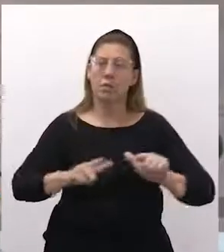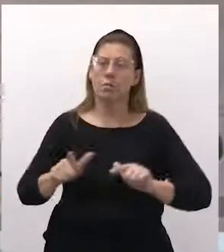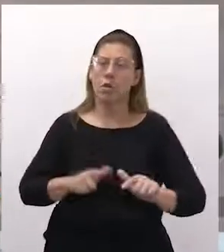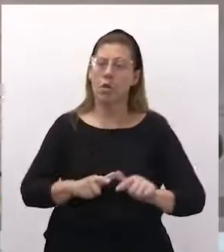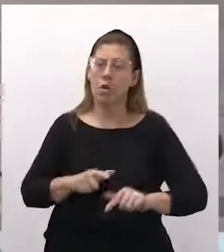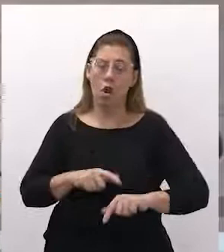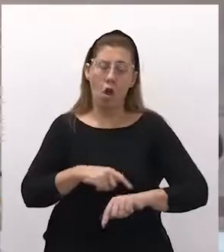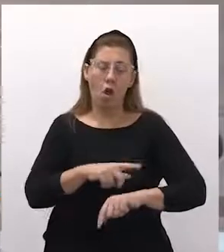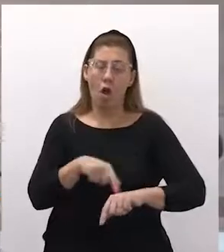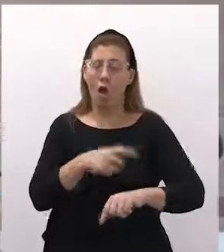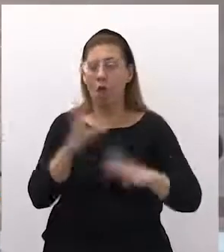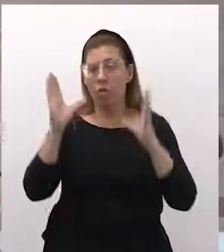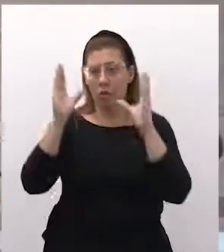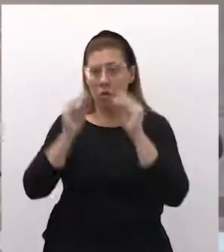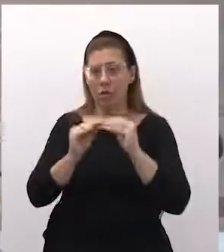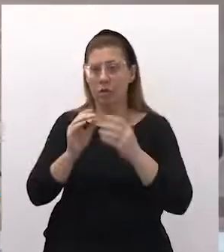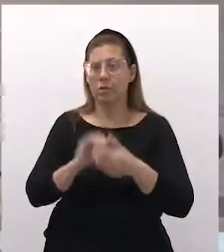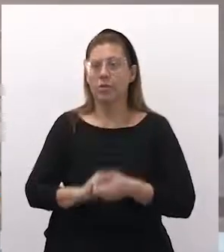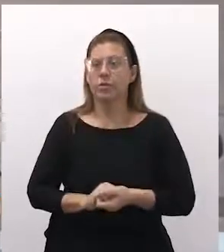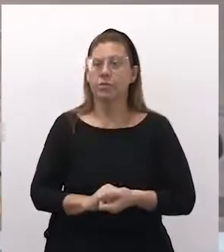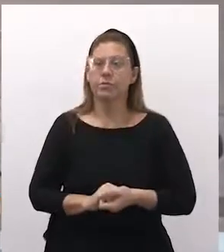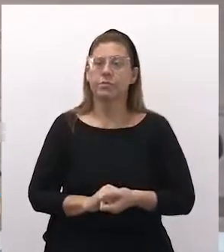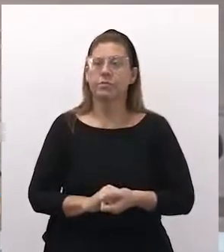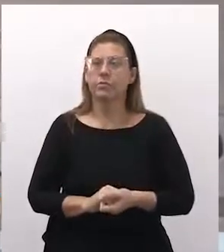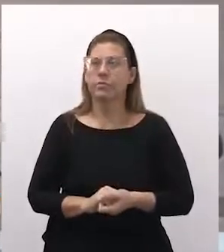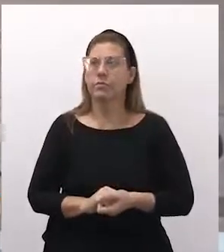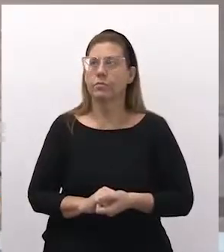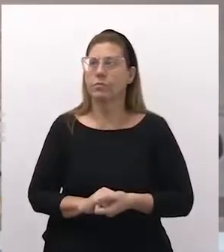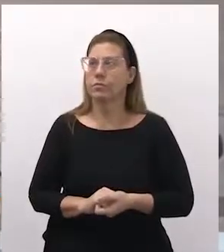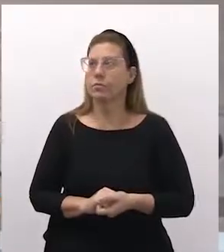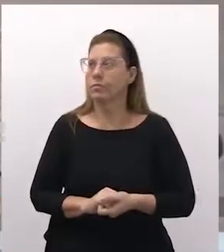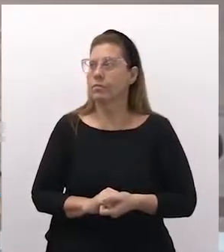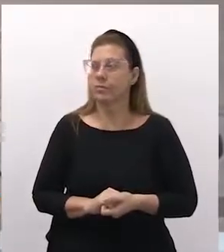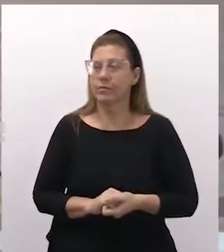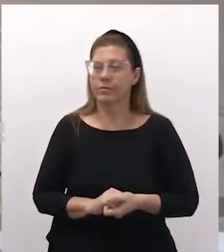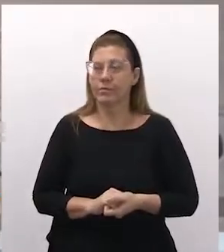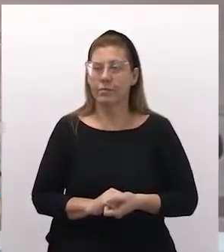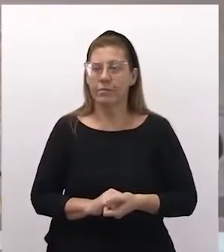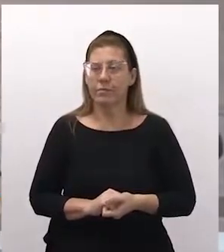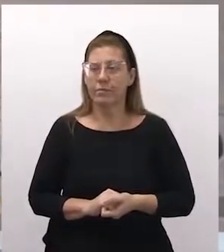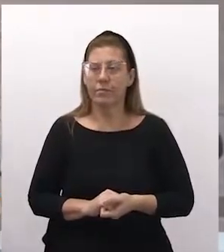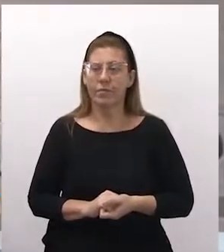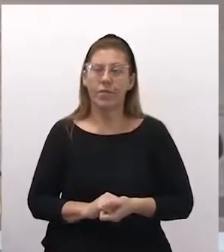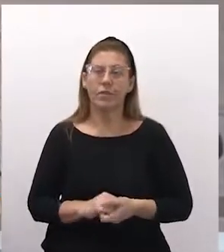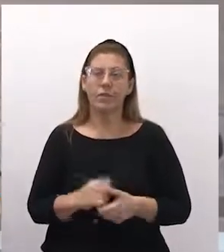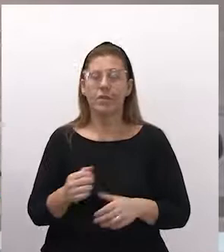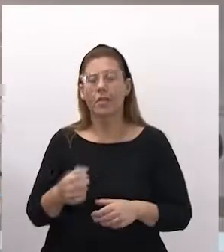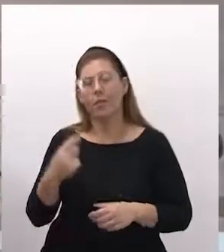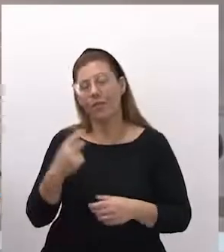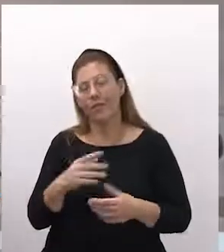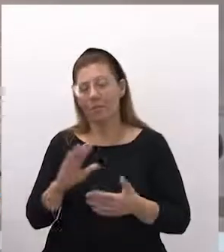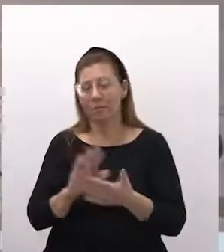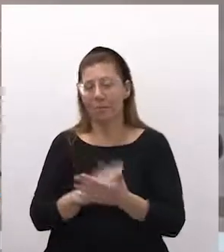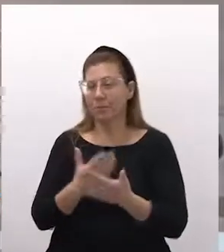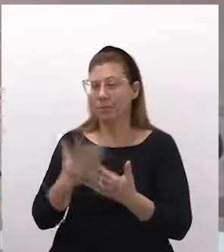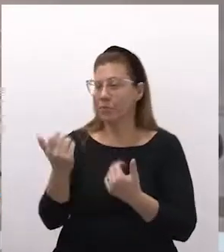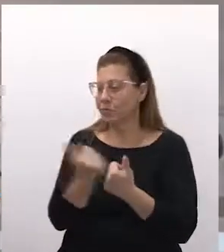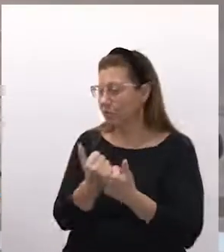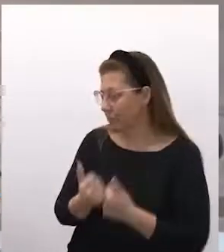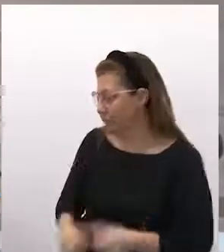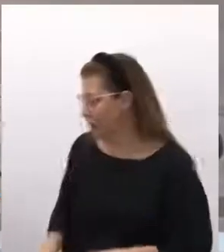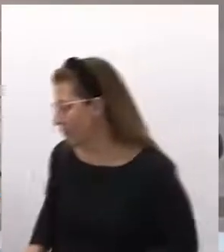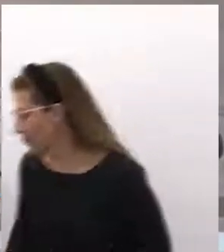horário noturno, né, que no âmbito urbano é a partir das 22 horas, não pode